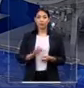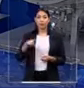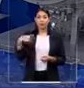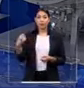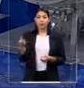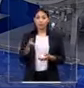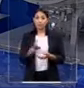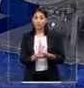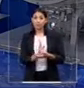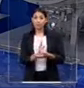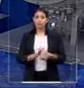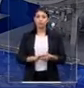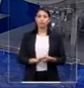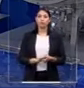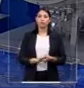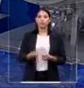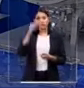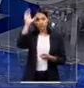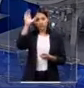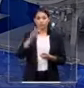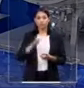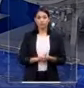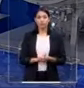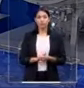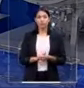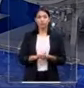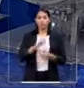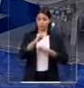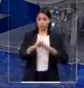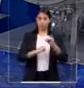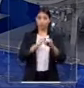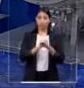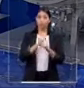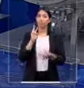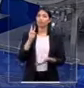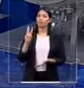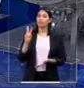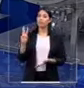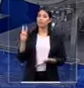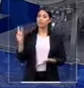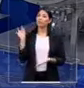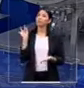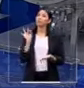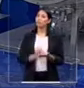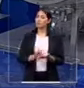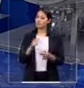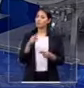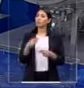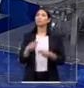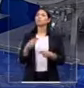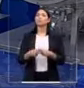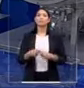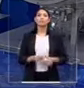a apuração, todos os resultados serão publicados na página da Caixa na internet,